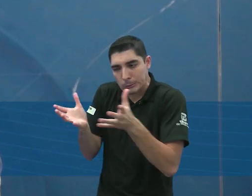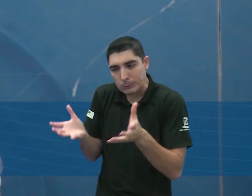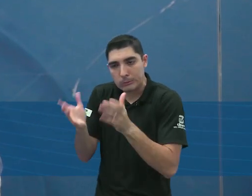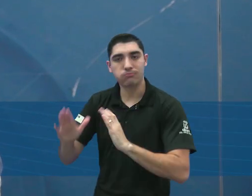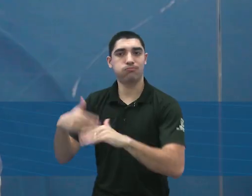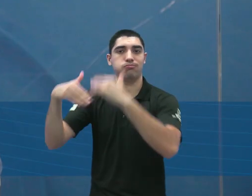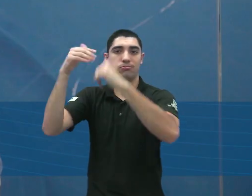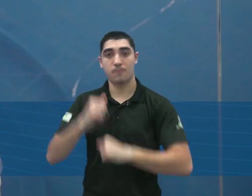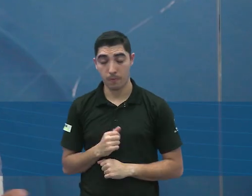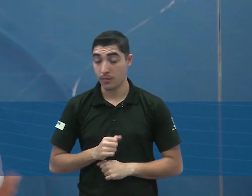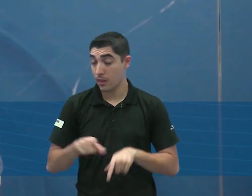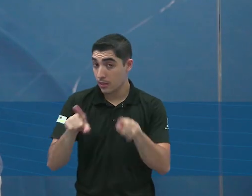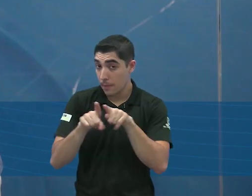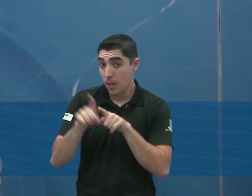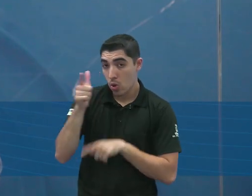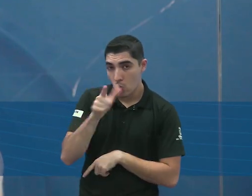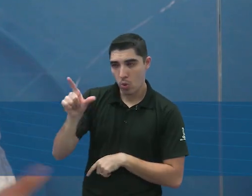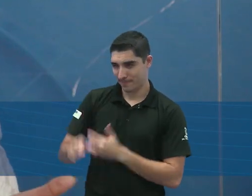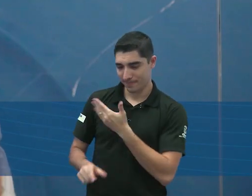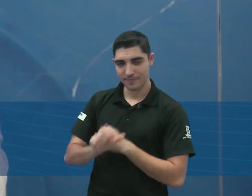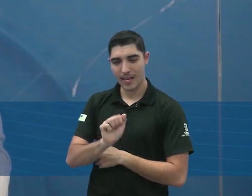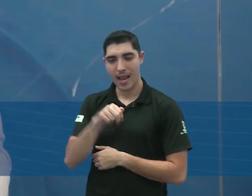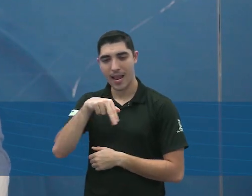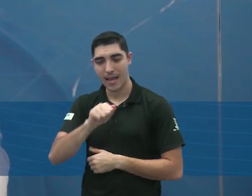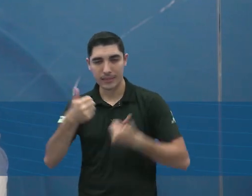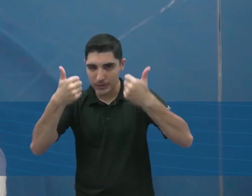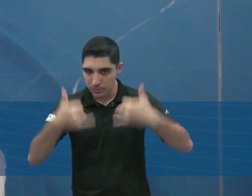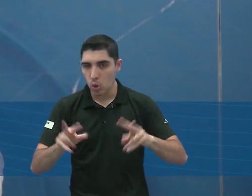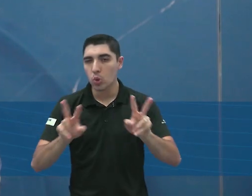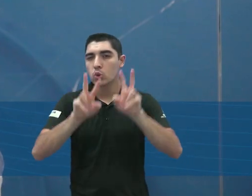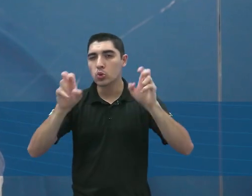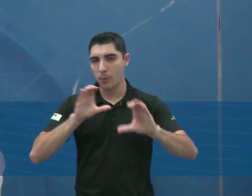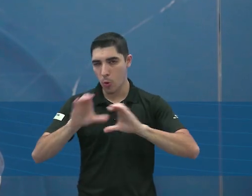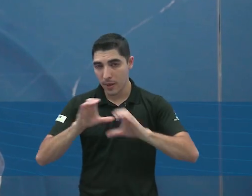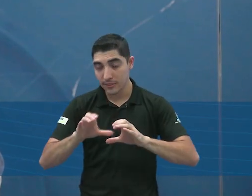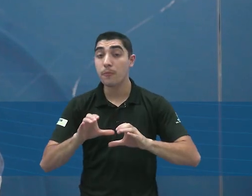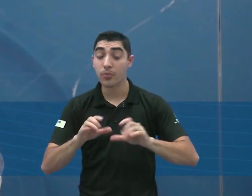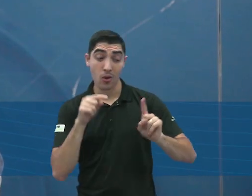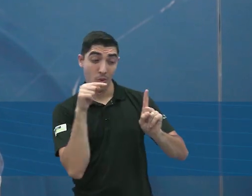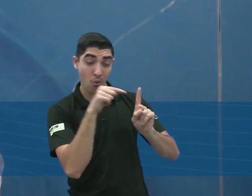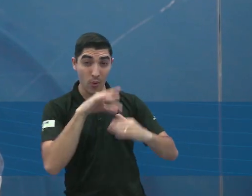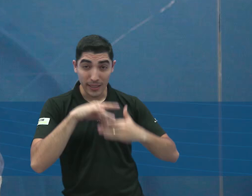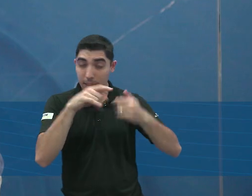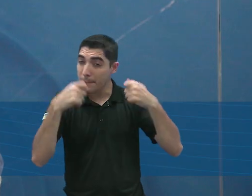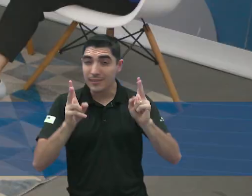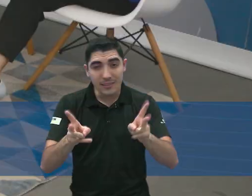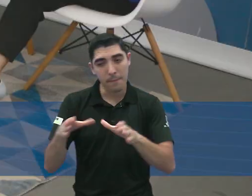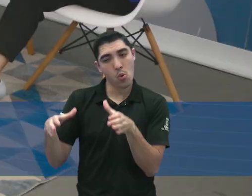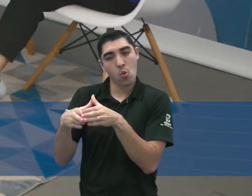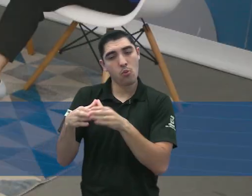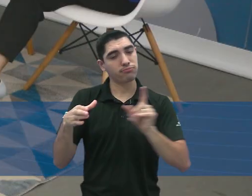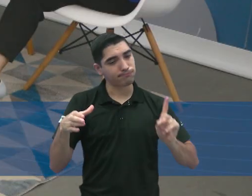E outro ponto que eu acho que a Ana falou aqui sobre comunicação, o líder precisa estar sempre à disposição da equipe. Sim. Eu acho